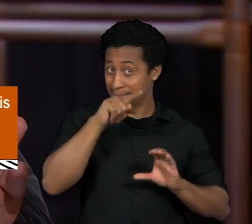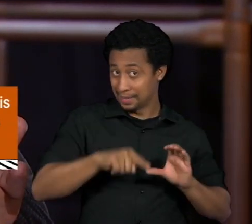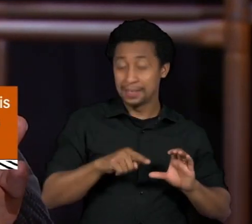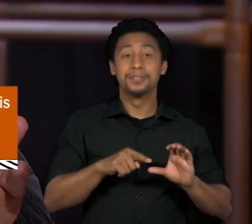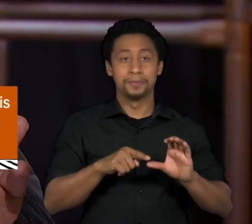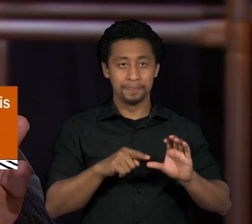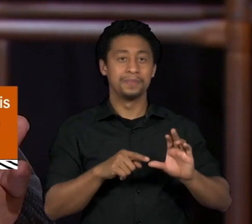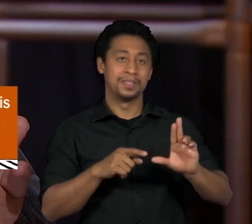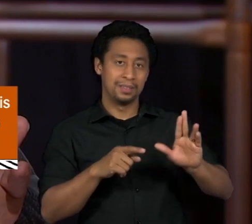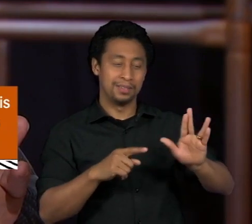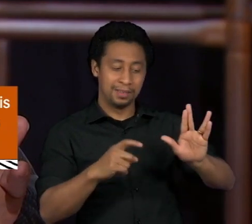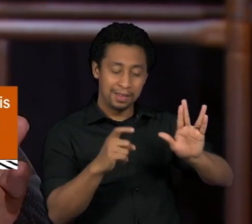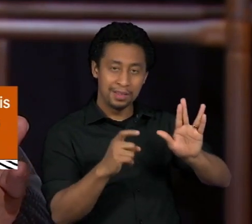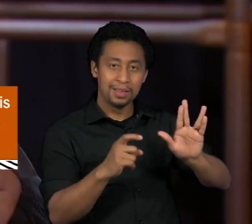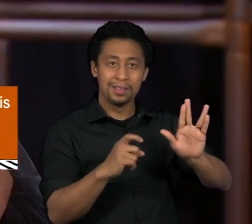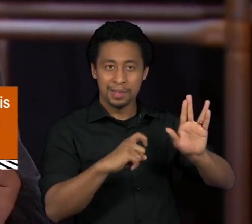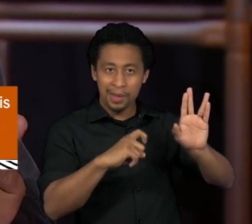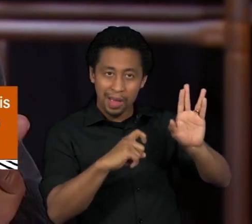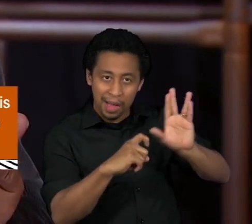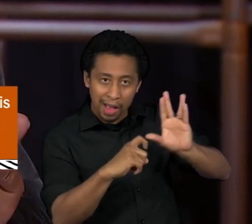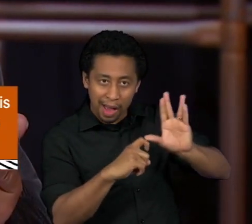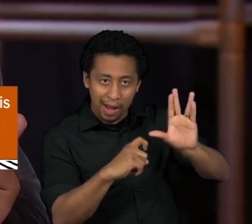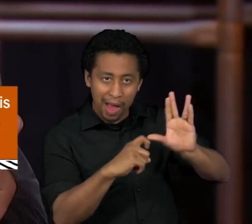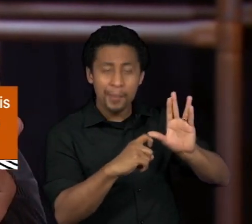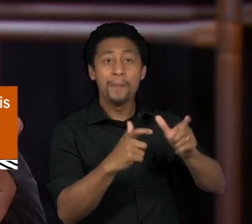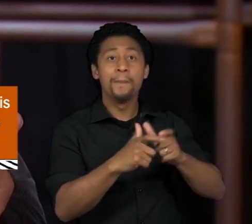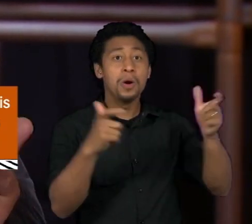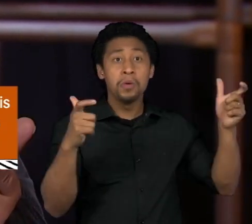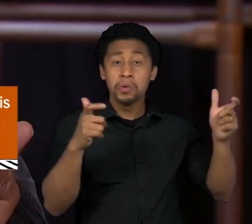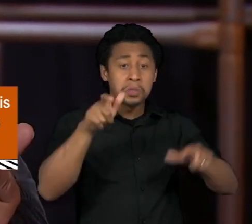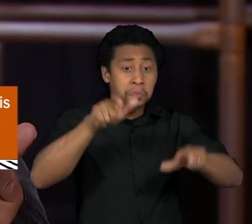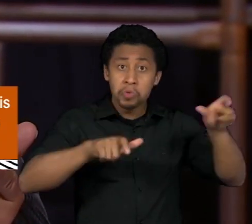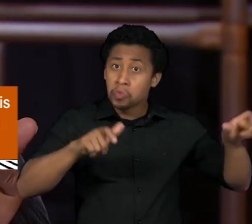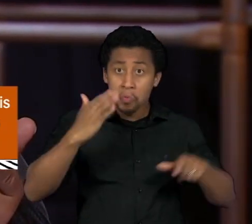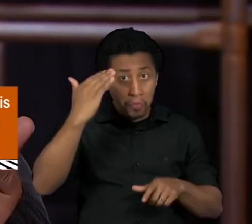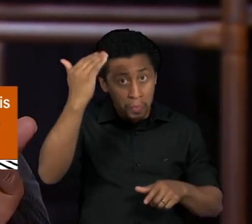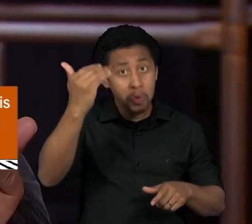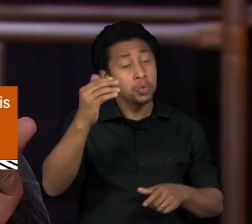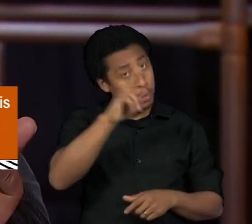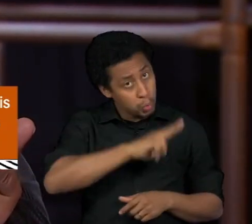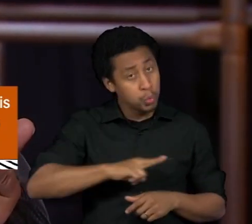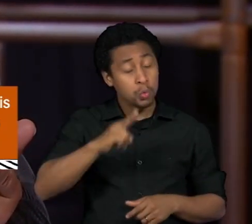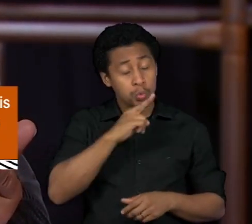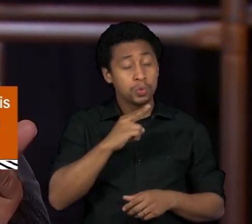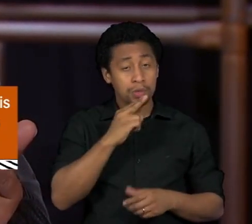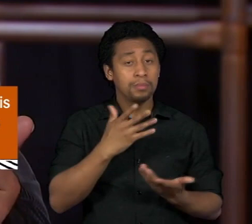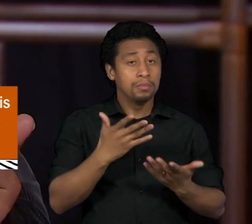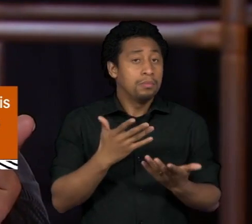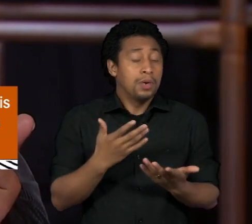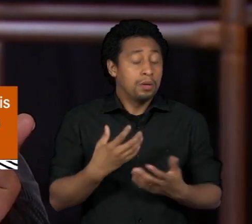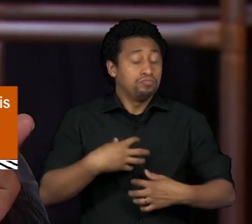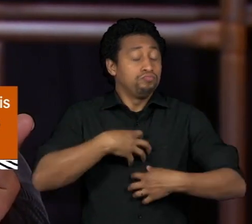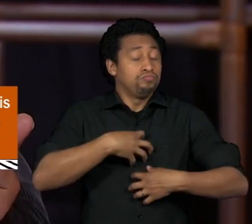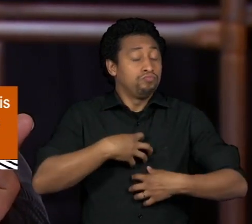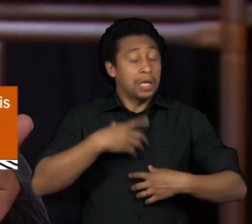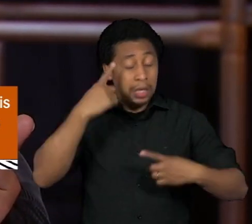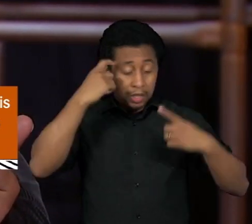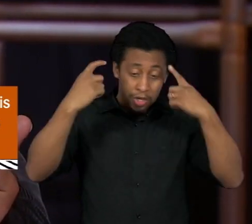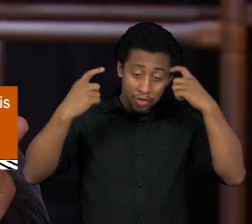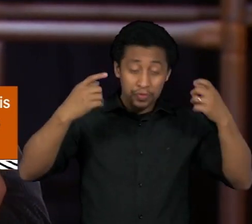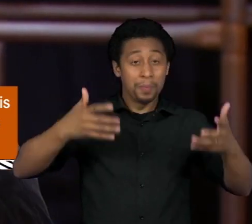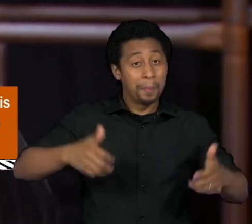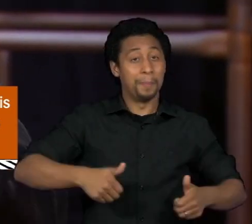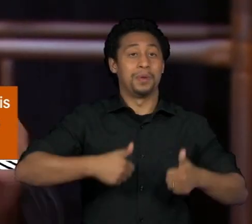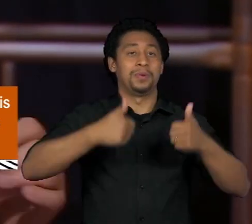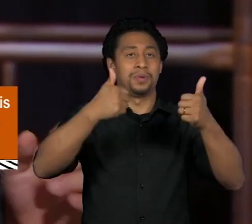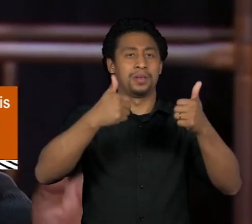cannabis é sabidamente usada por artistas para potencializar a criatividade. Poderia nos contar como a